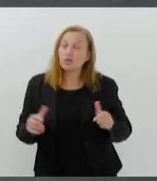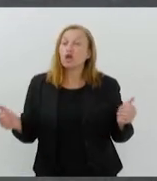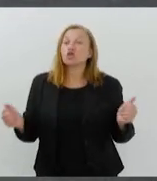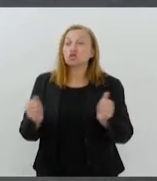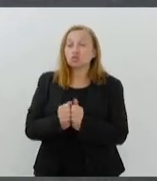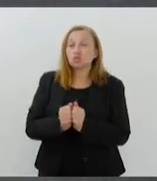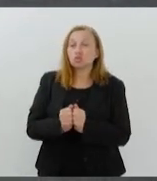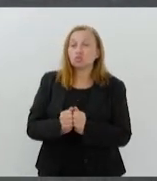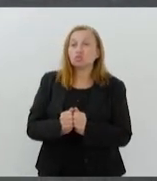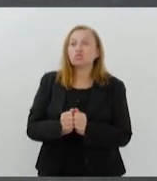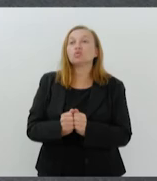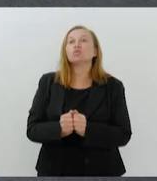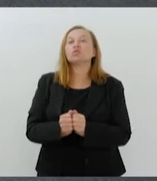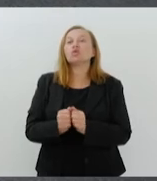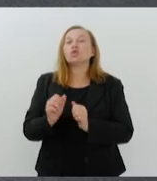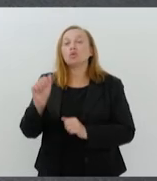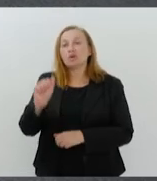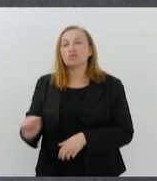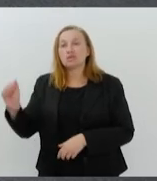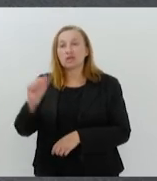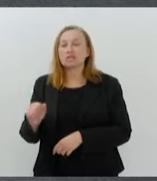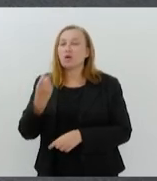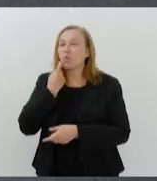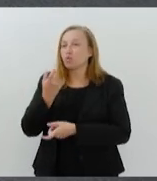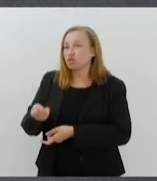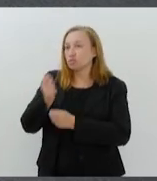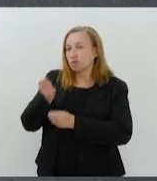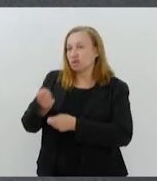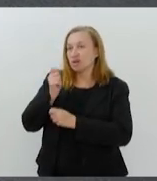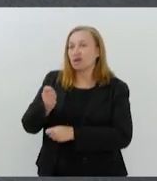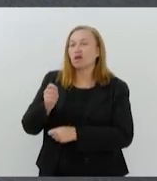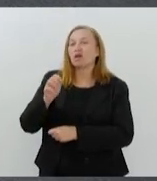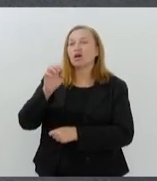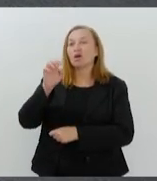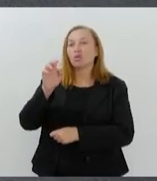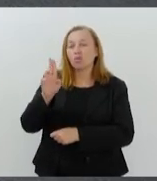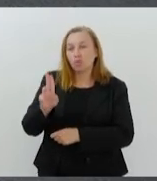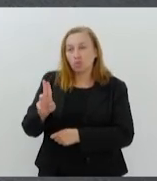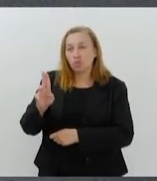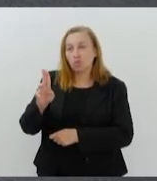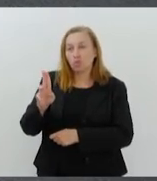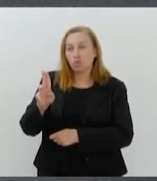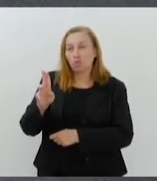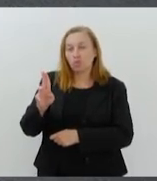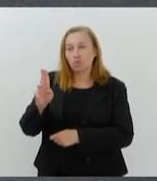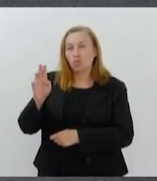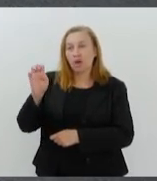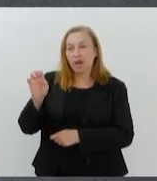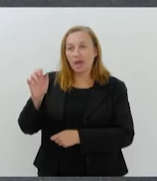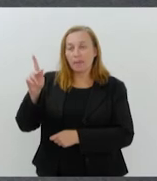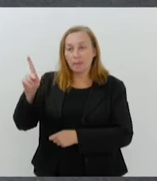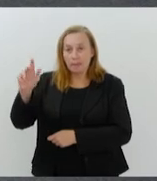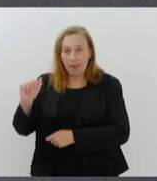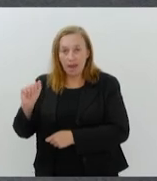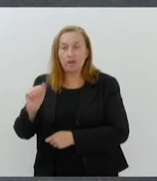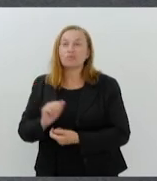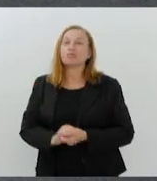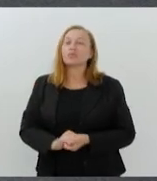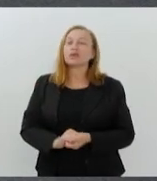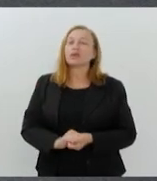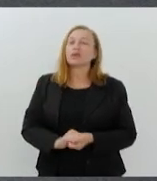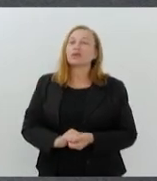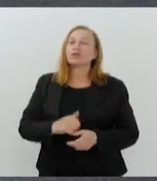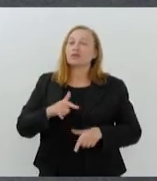com a Associação de Pescadores, a UEPA, União Estadual dos Pescadores Artesanais, fizemos operação